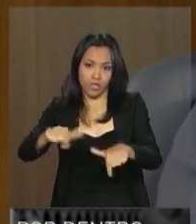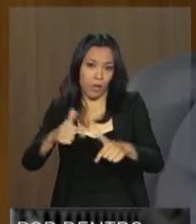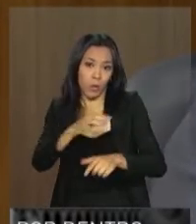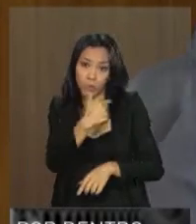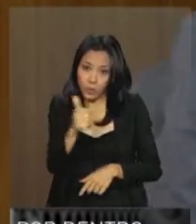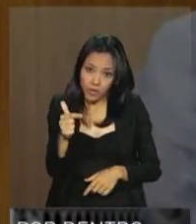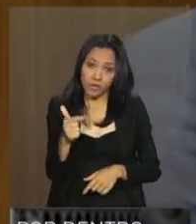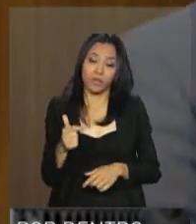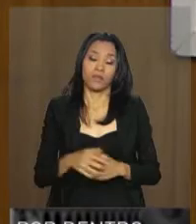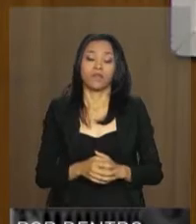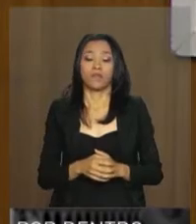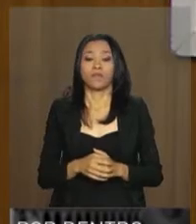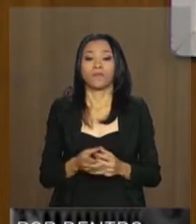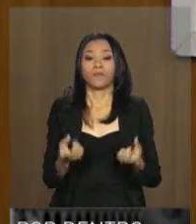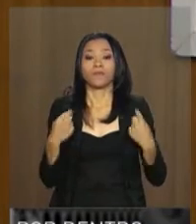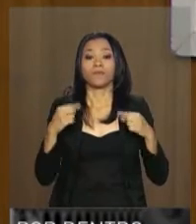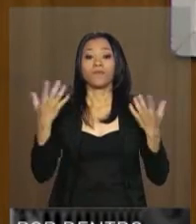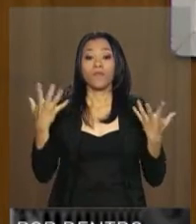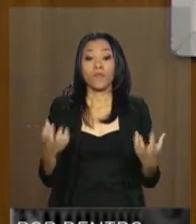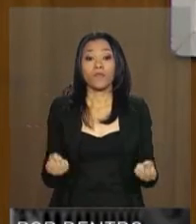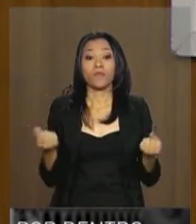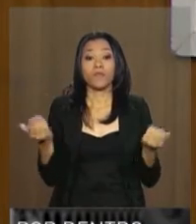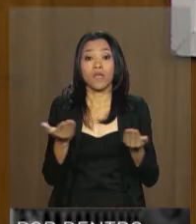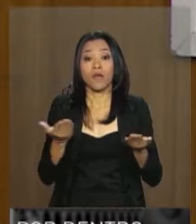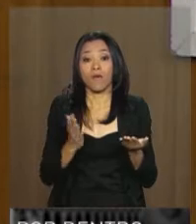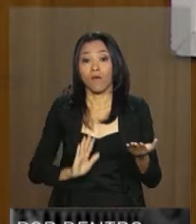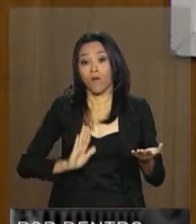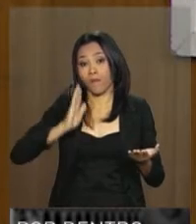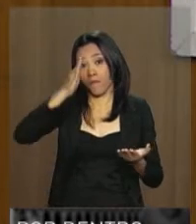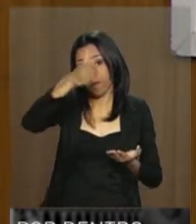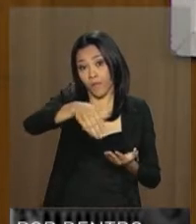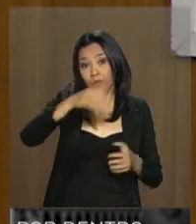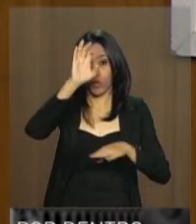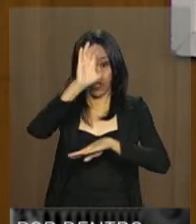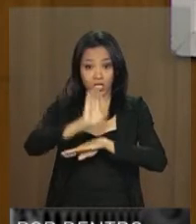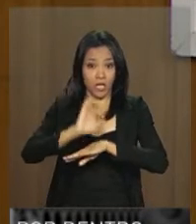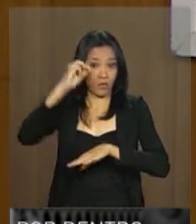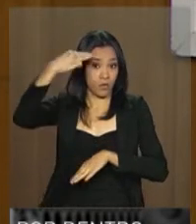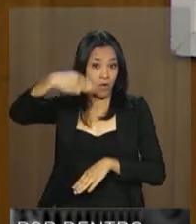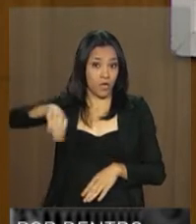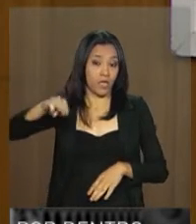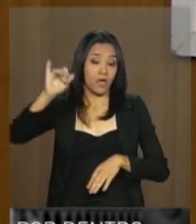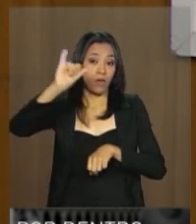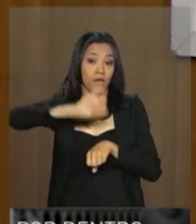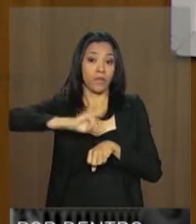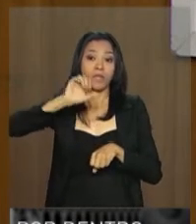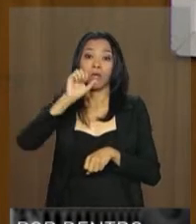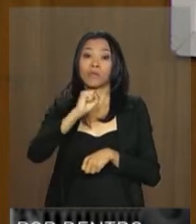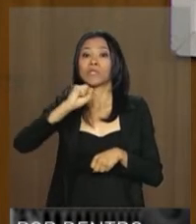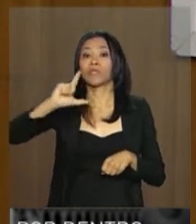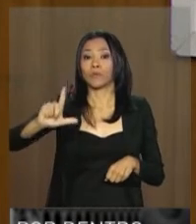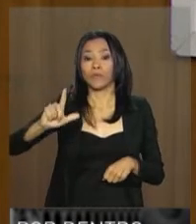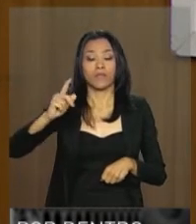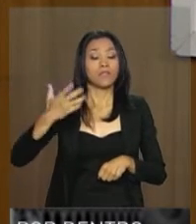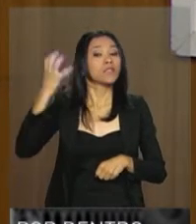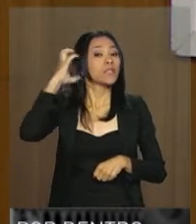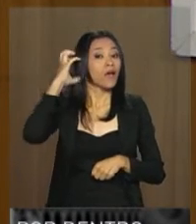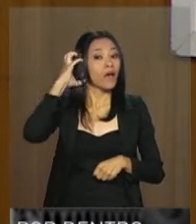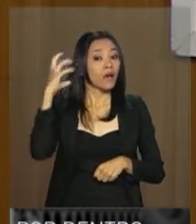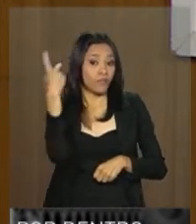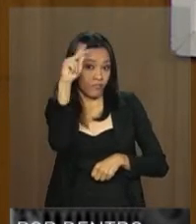ministro agora vamos até maranhão cidade de são luís vamos conversar com a criança serafim da rádio difusora